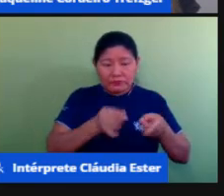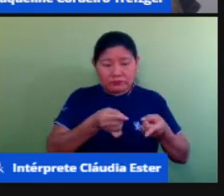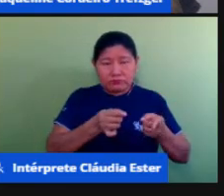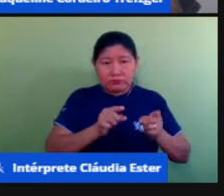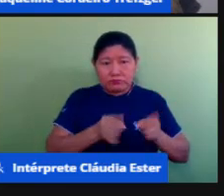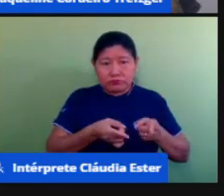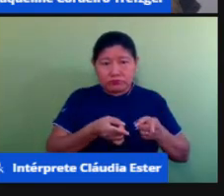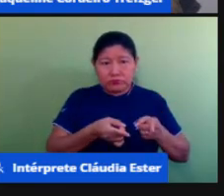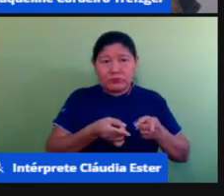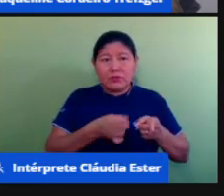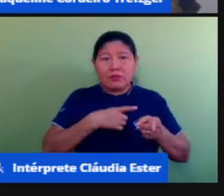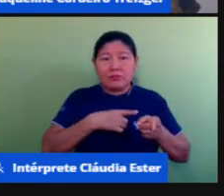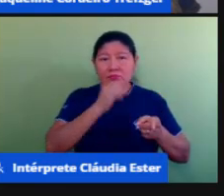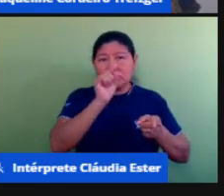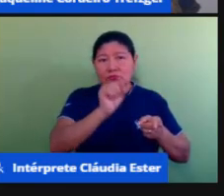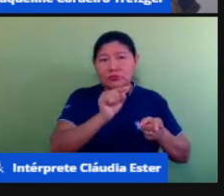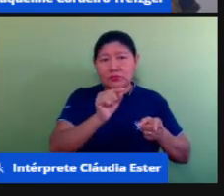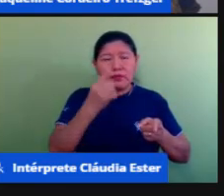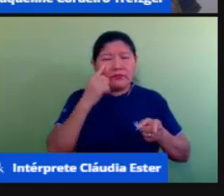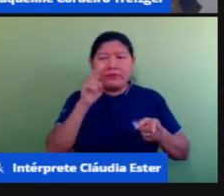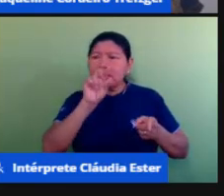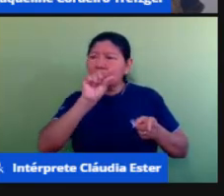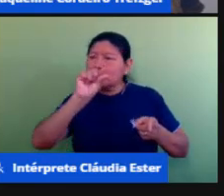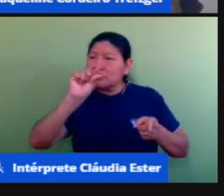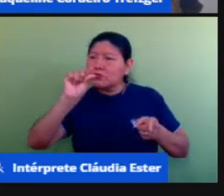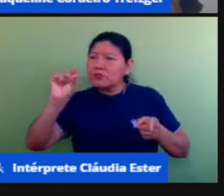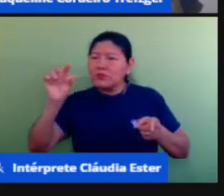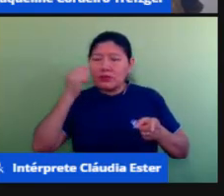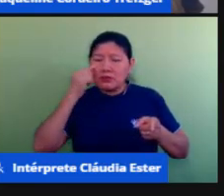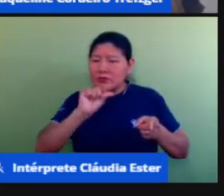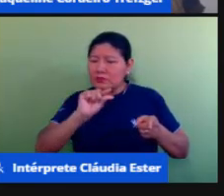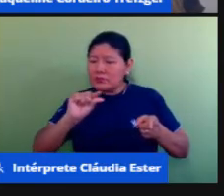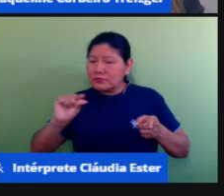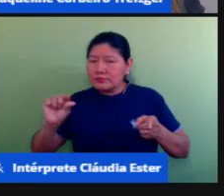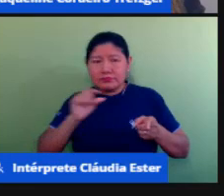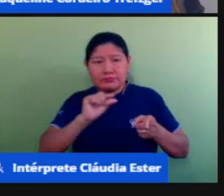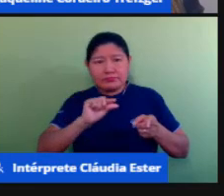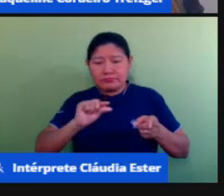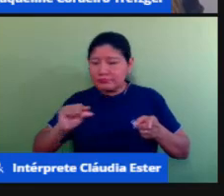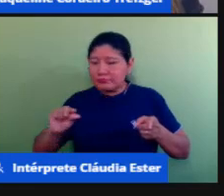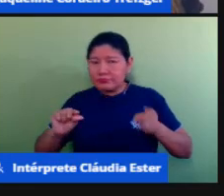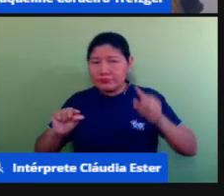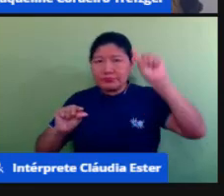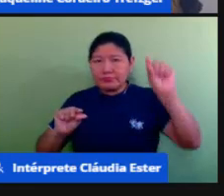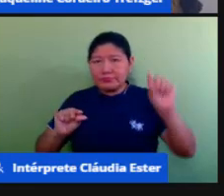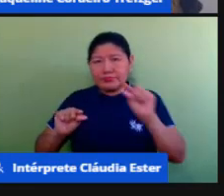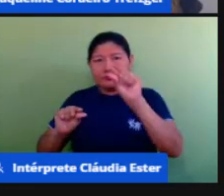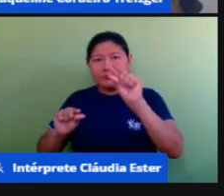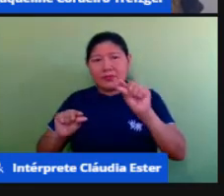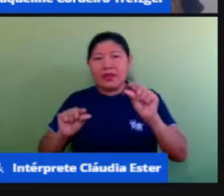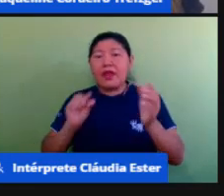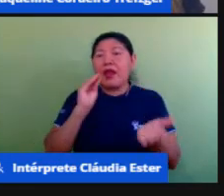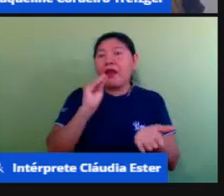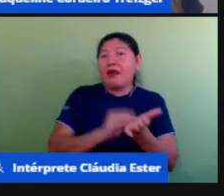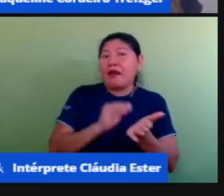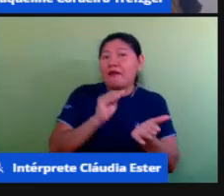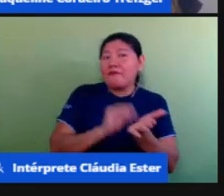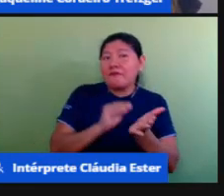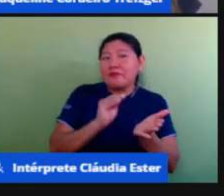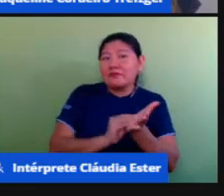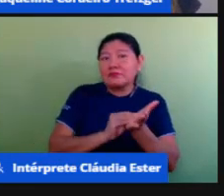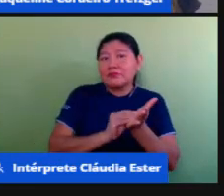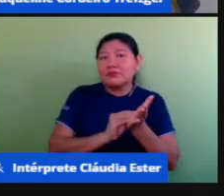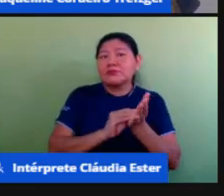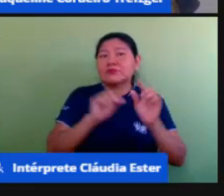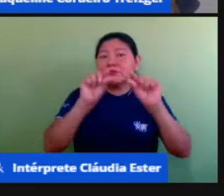que ter uma frase que ele vai completar os espaços incompletos, né? Deixando aquilo preenchido